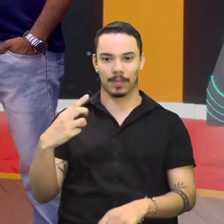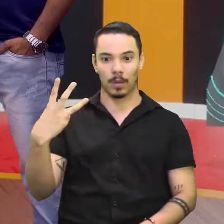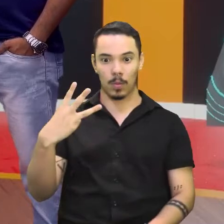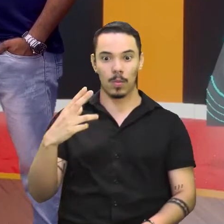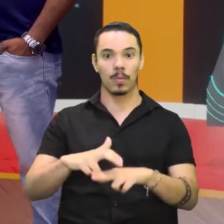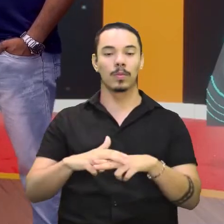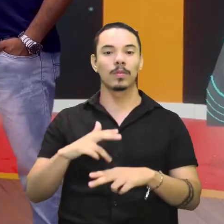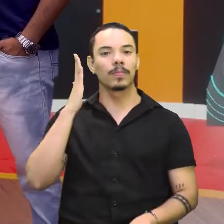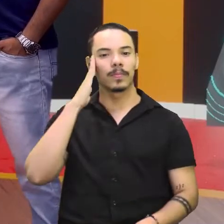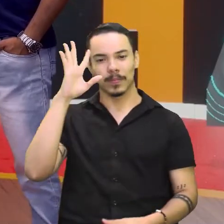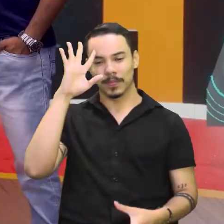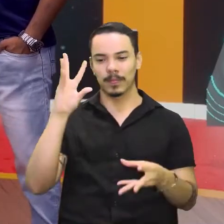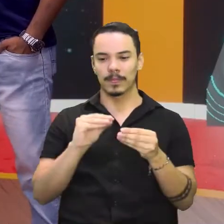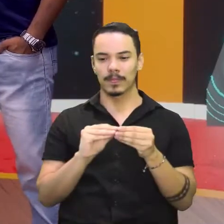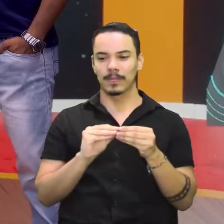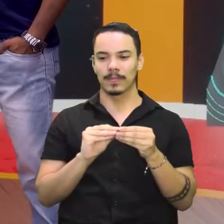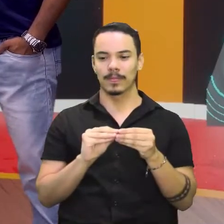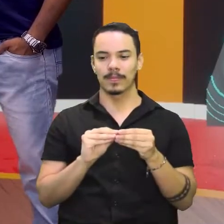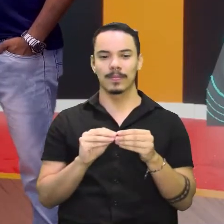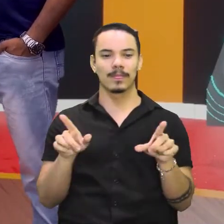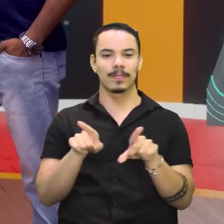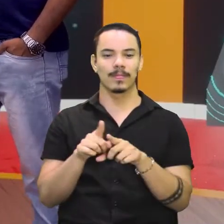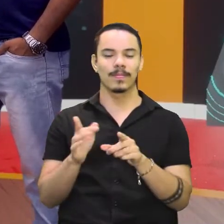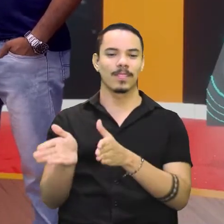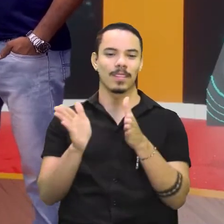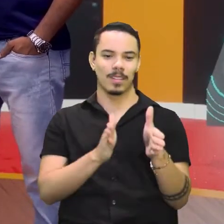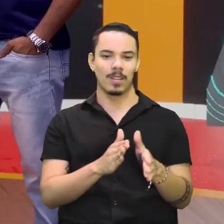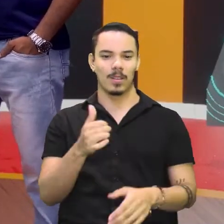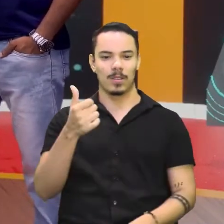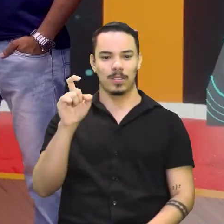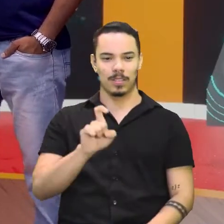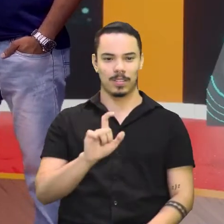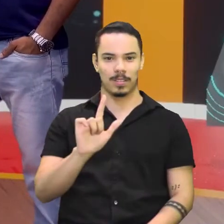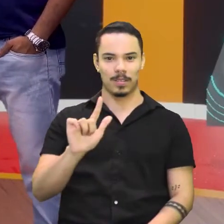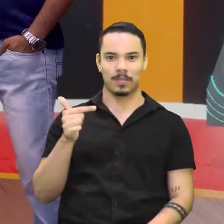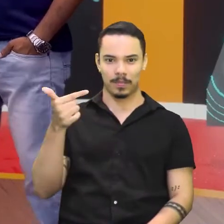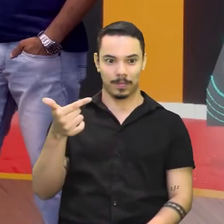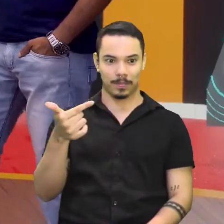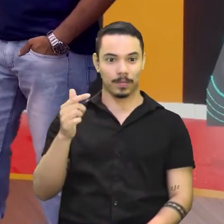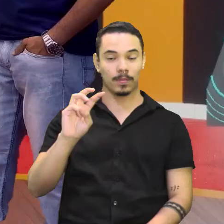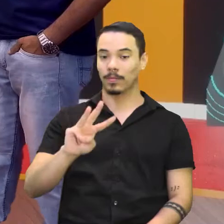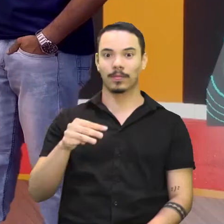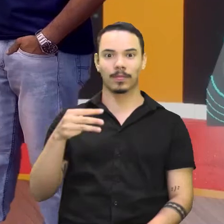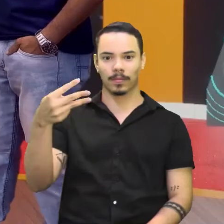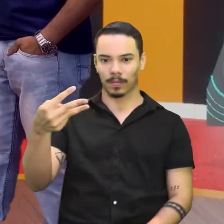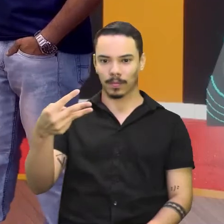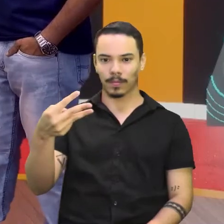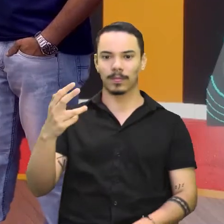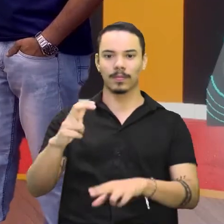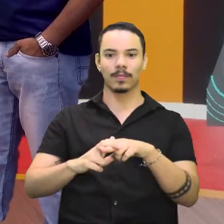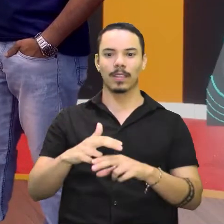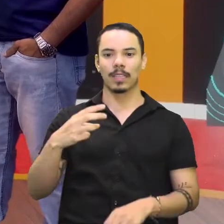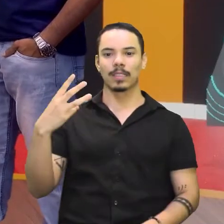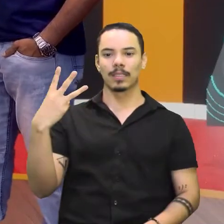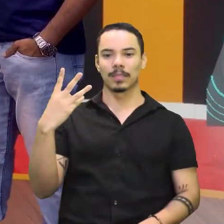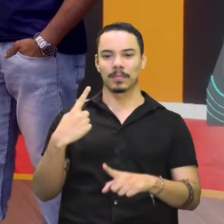ao cubo. E lá também tem 1x ao cubo. E aí? 3 vezes 2.